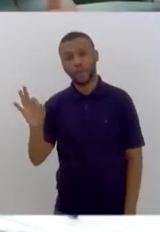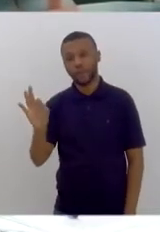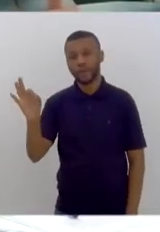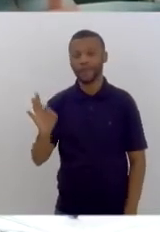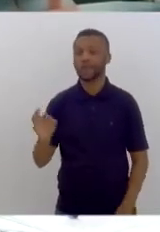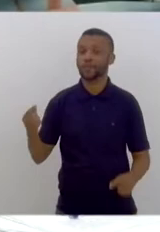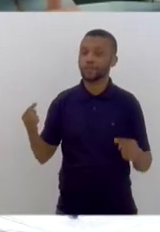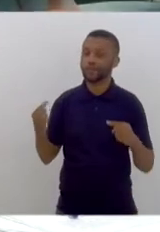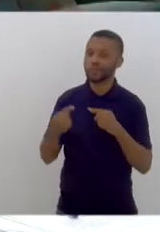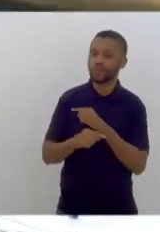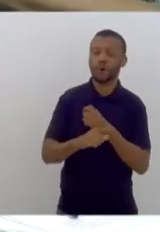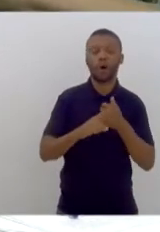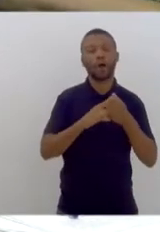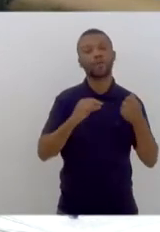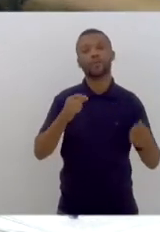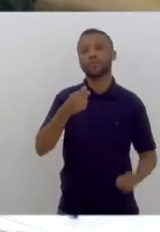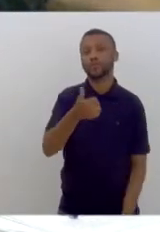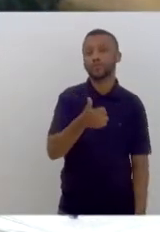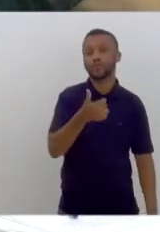artigo 211,